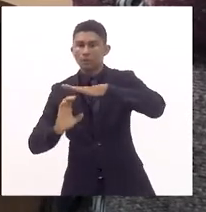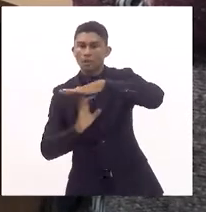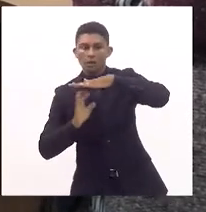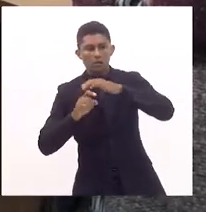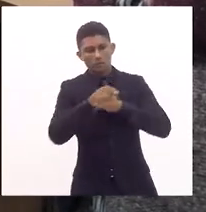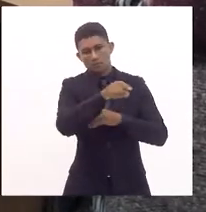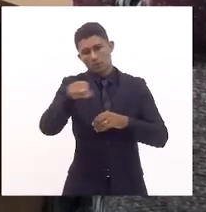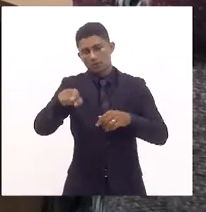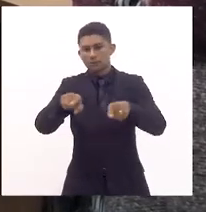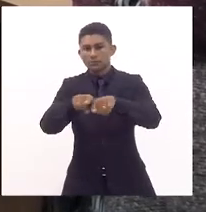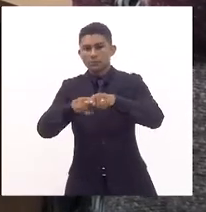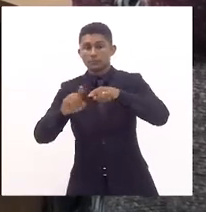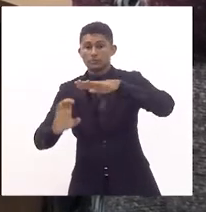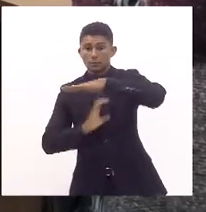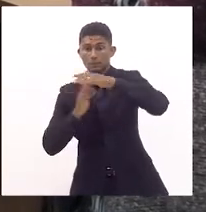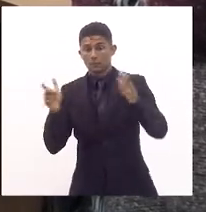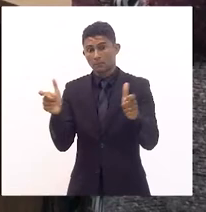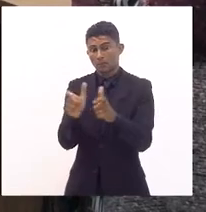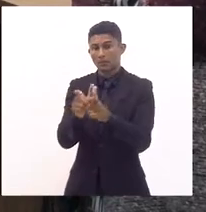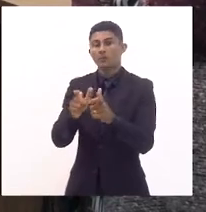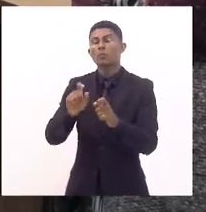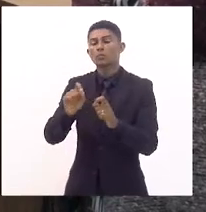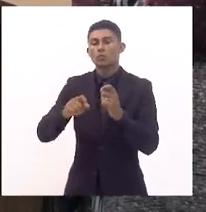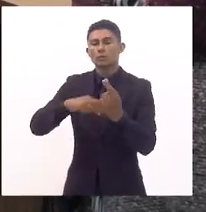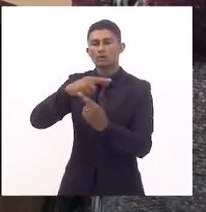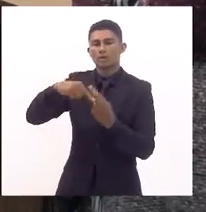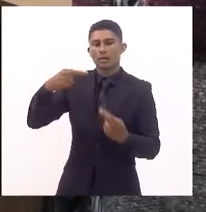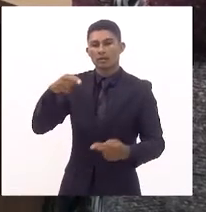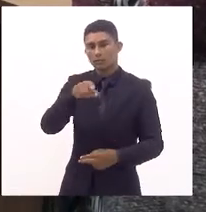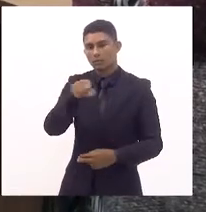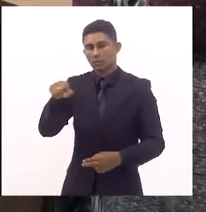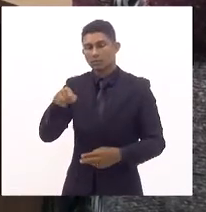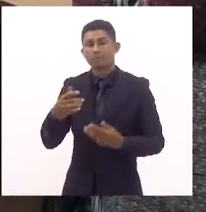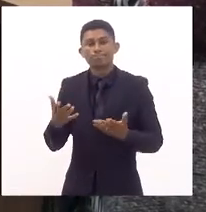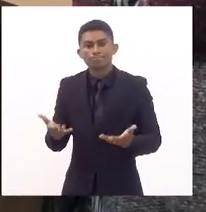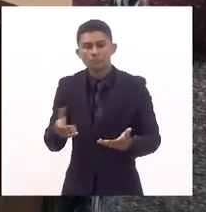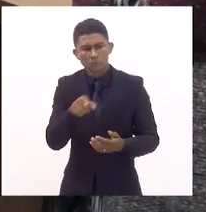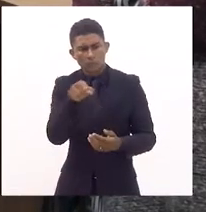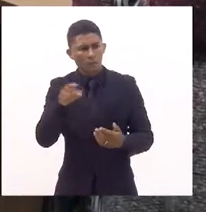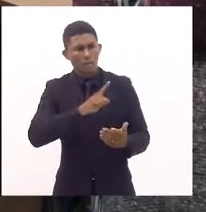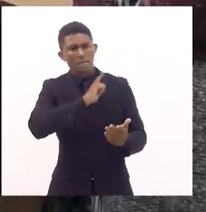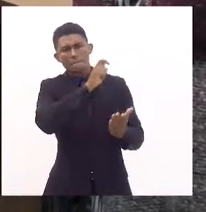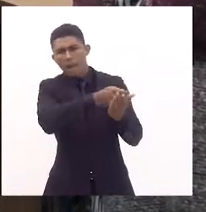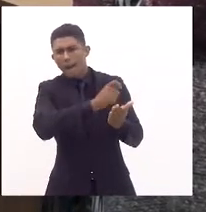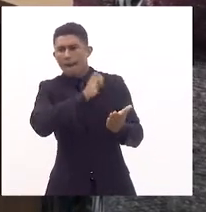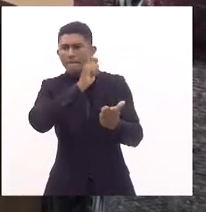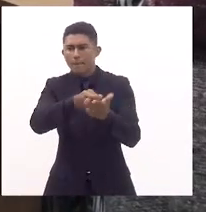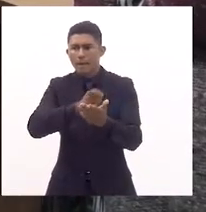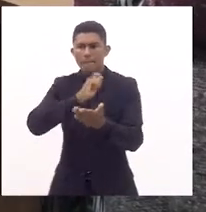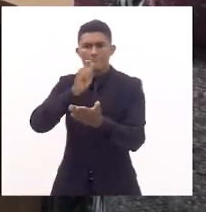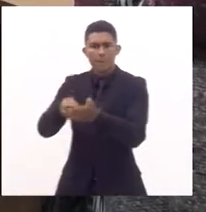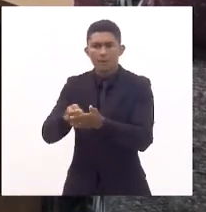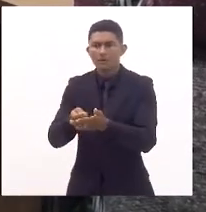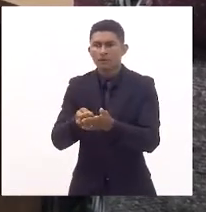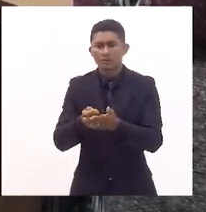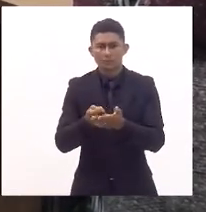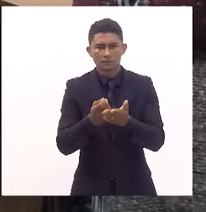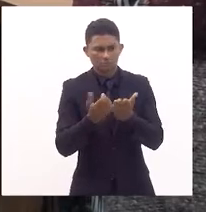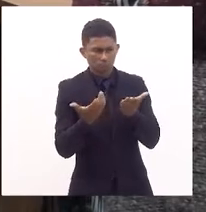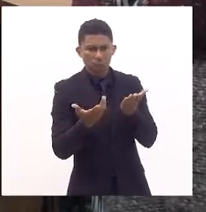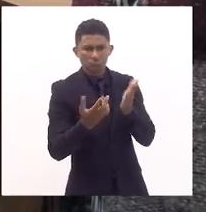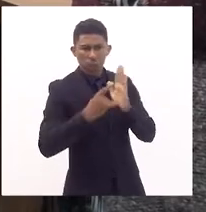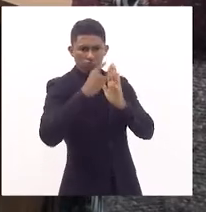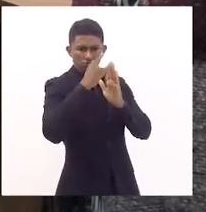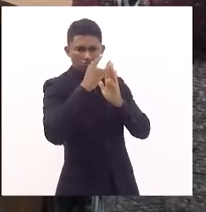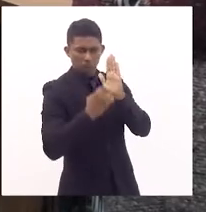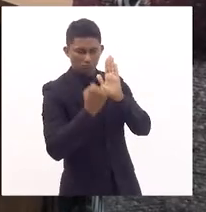e microempresas de reciclagem não pagassem, por exemplo, junta comercial e cartório, que é